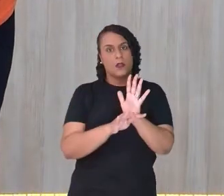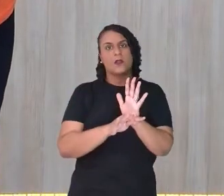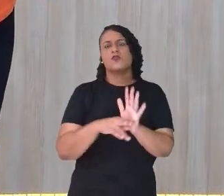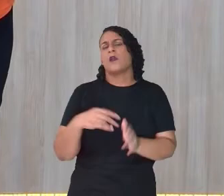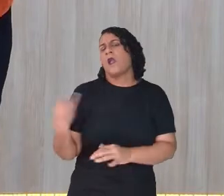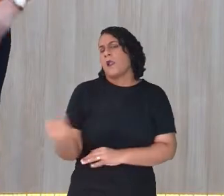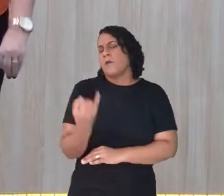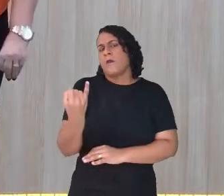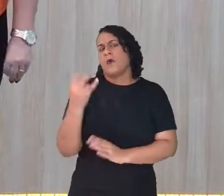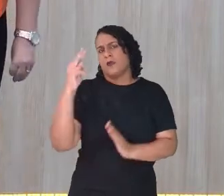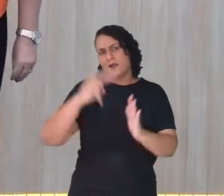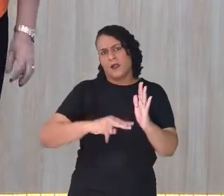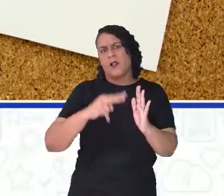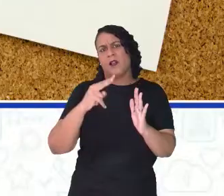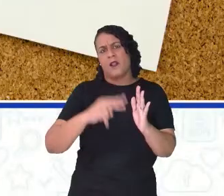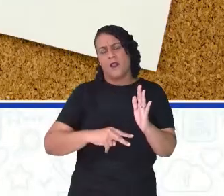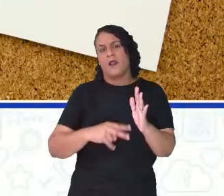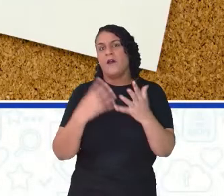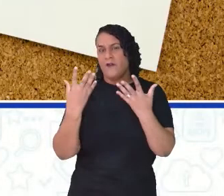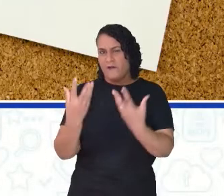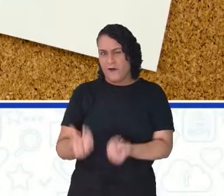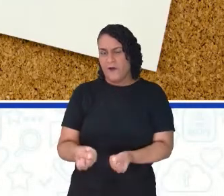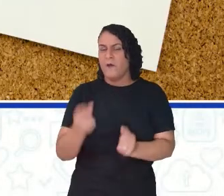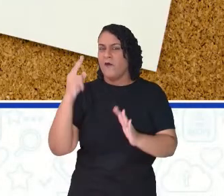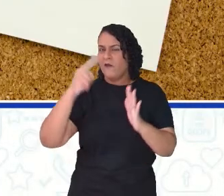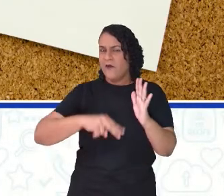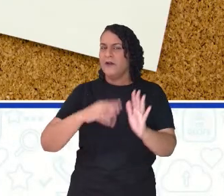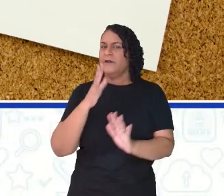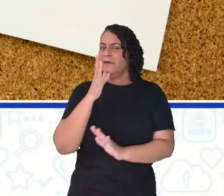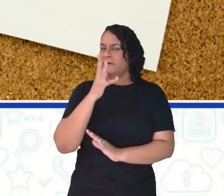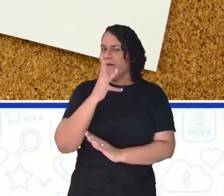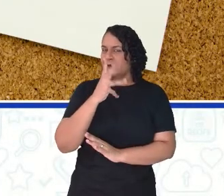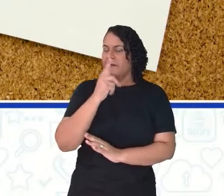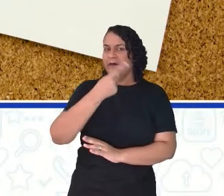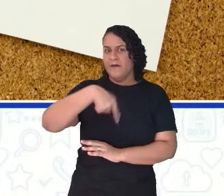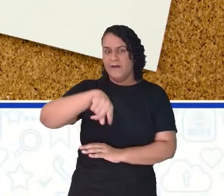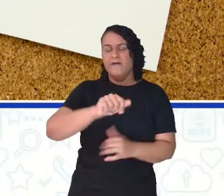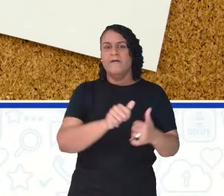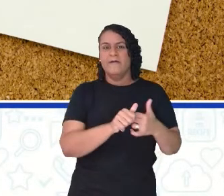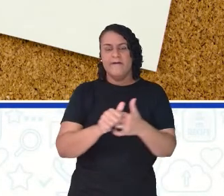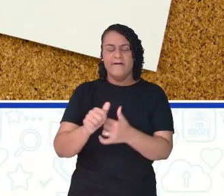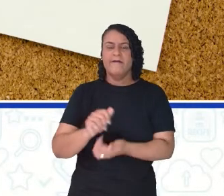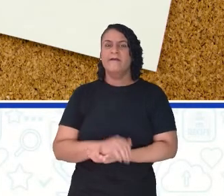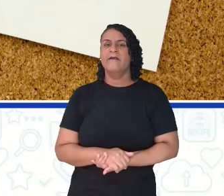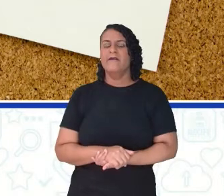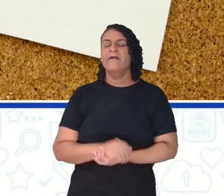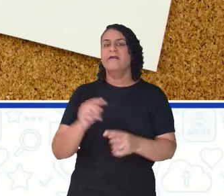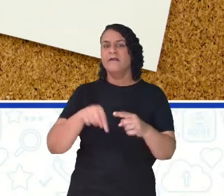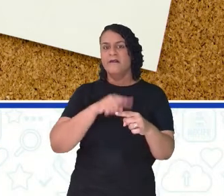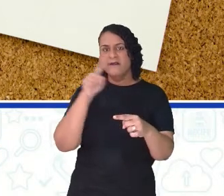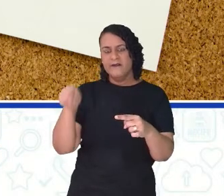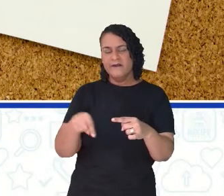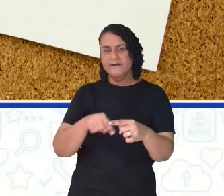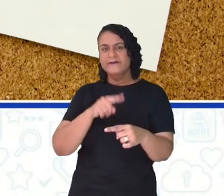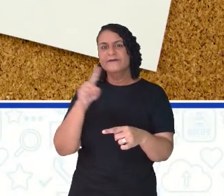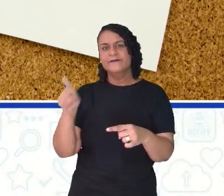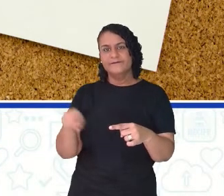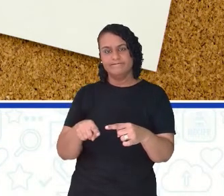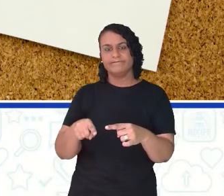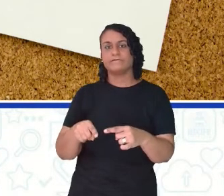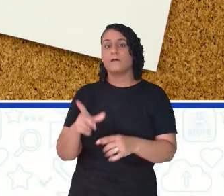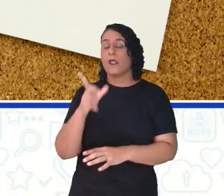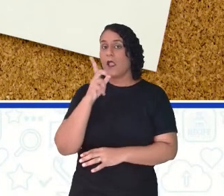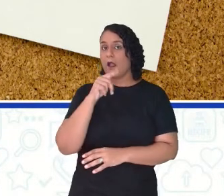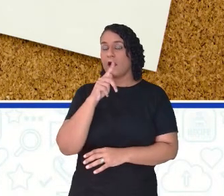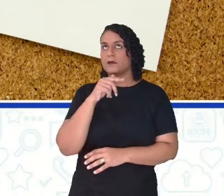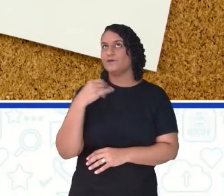pena ler comigo. Eu vou ler bem devagar para vocês poderem acompanhar. O ciclo da água é